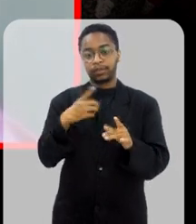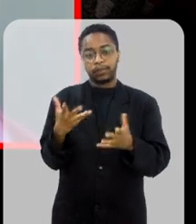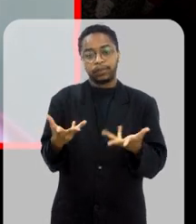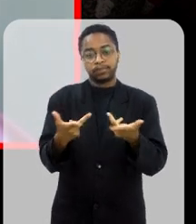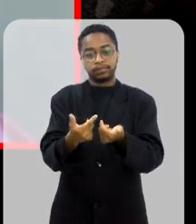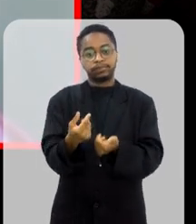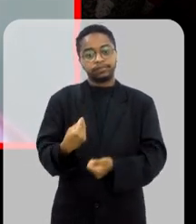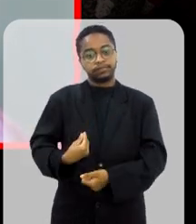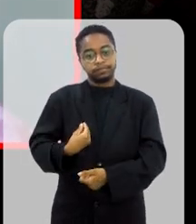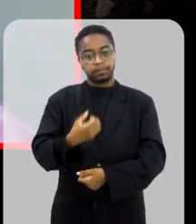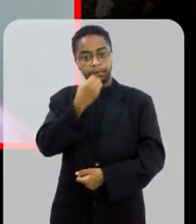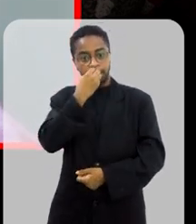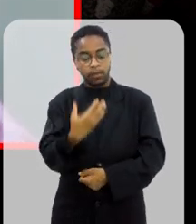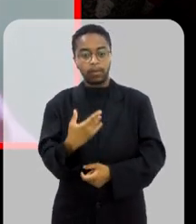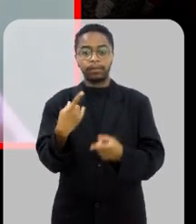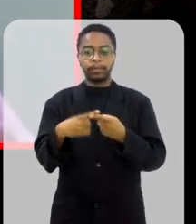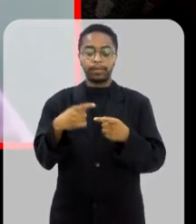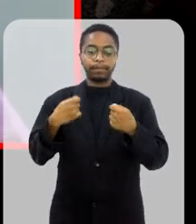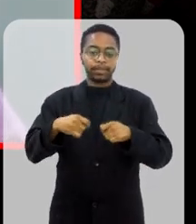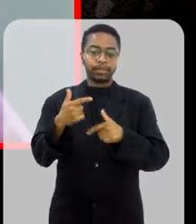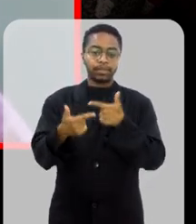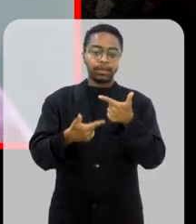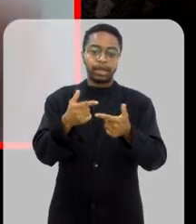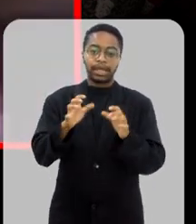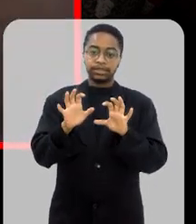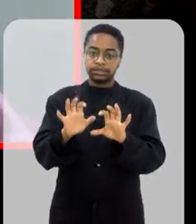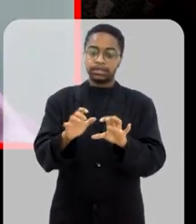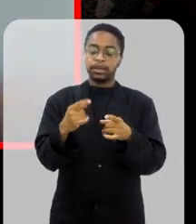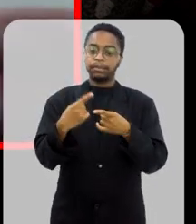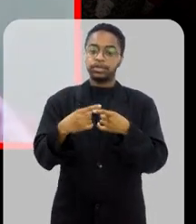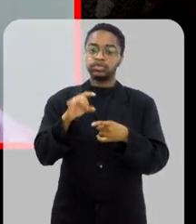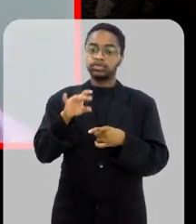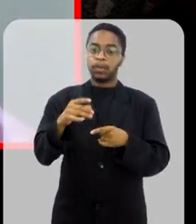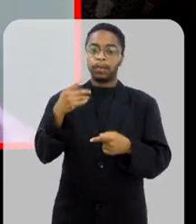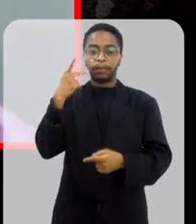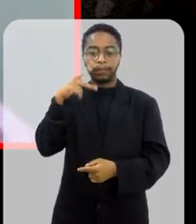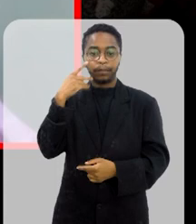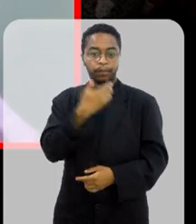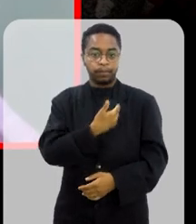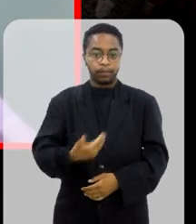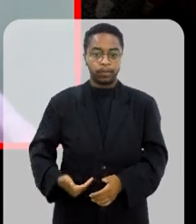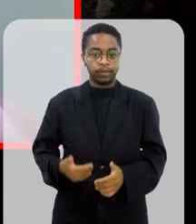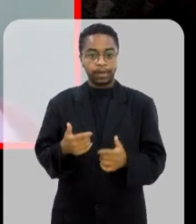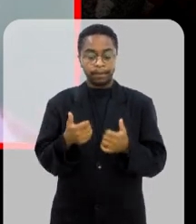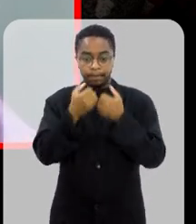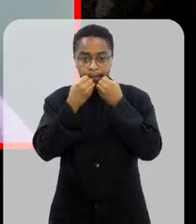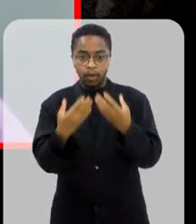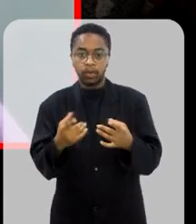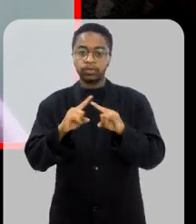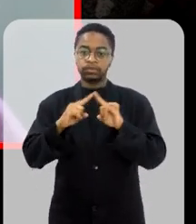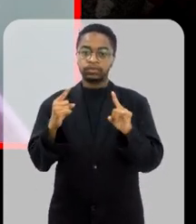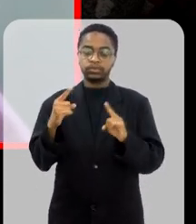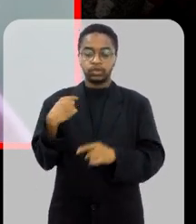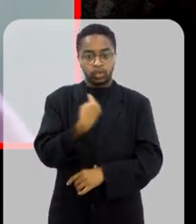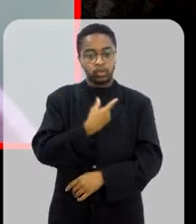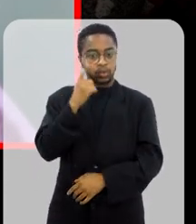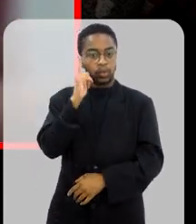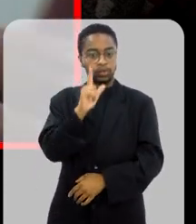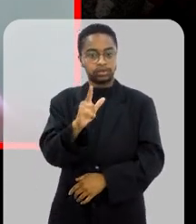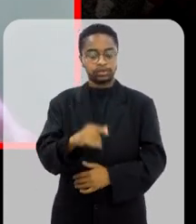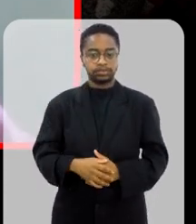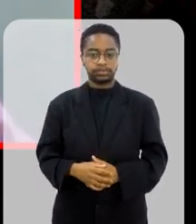vida boa. Esse tem que ser o trabalho. E só com políticas públicas eficazes nós vamos conseguir isso.